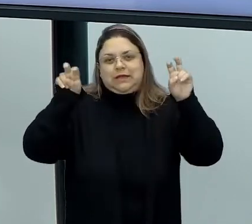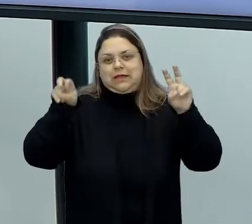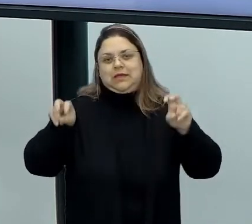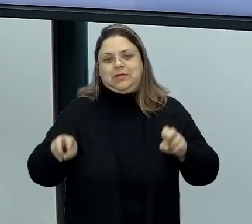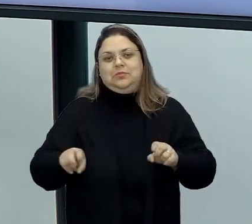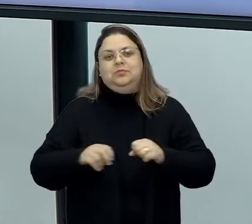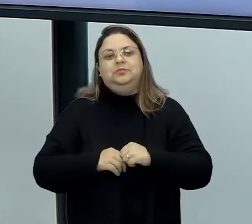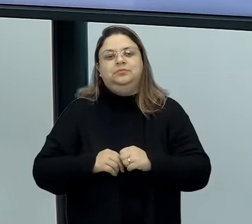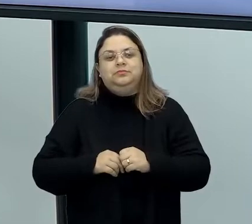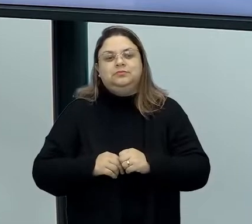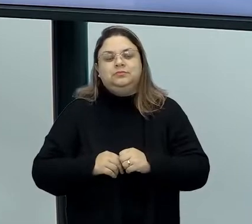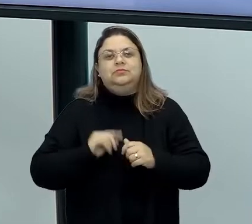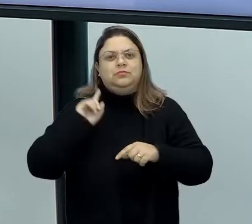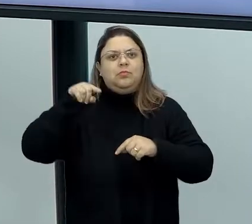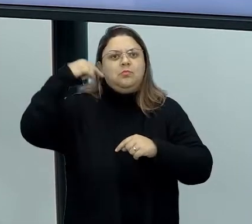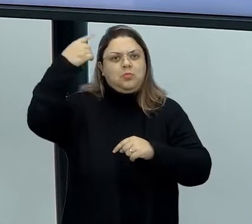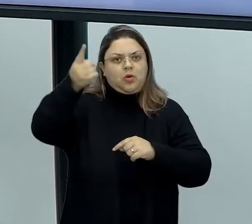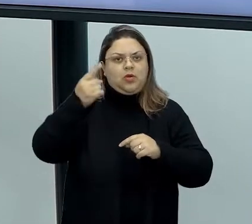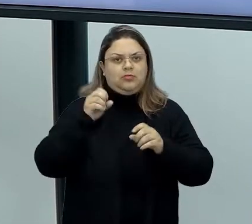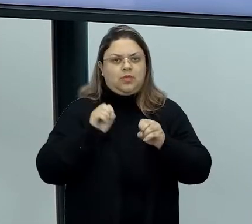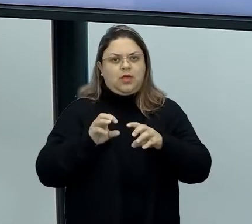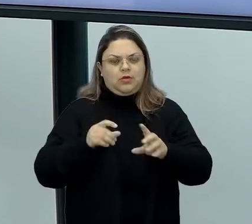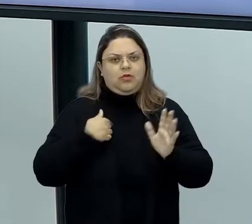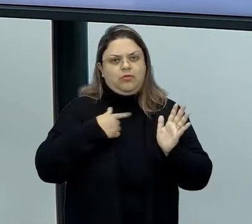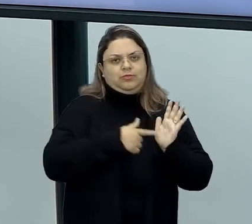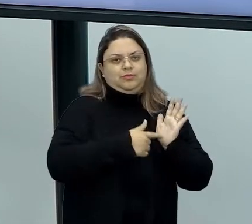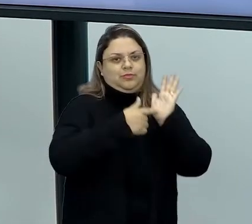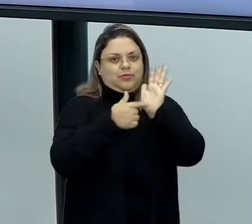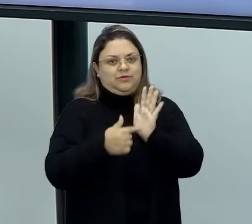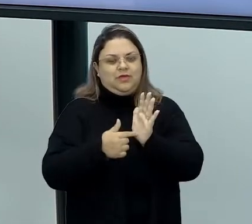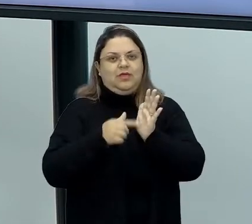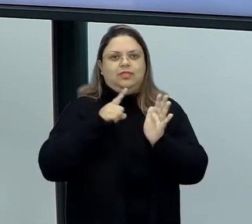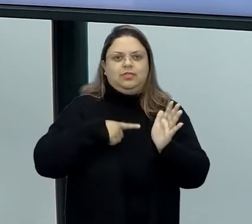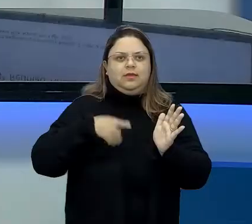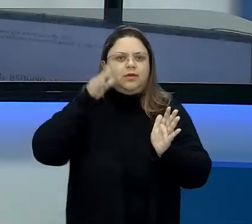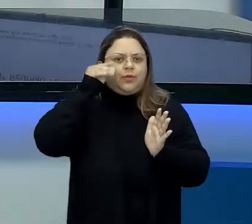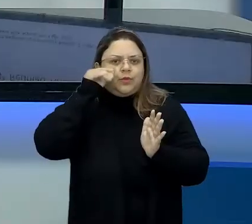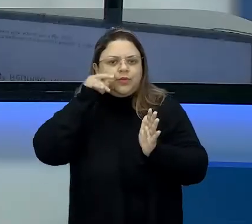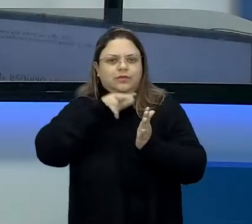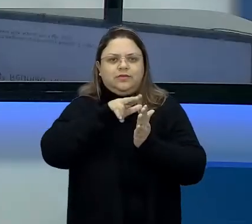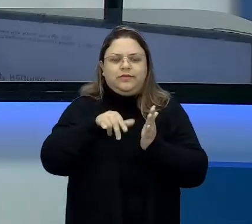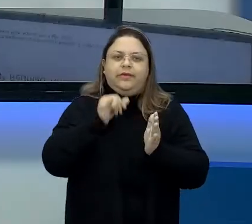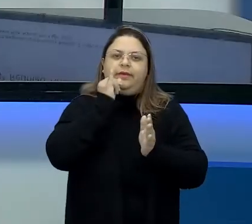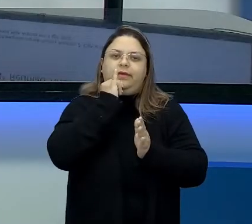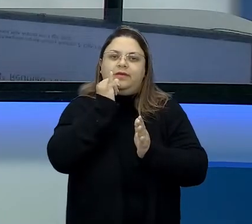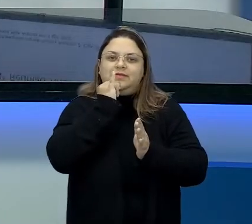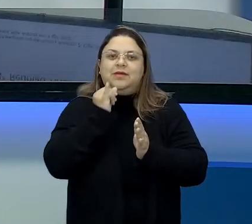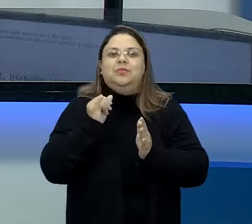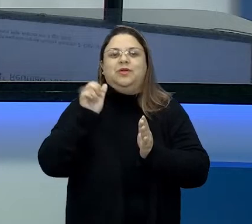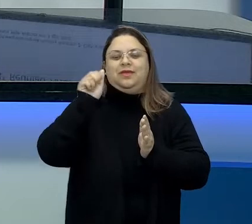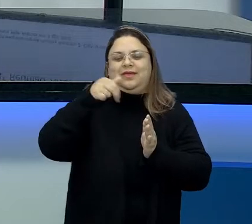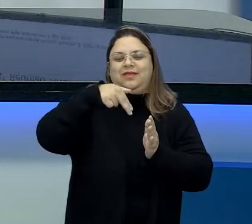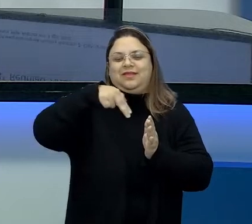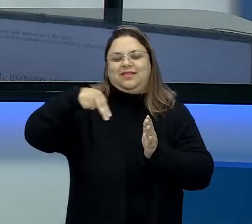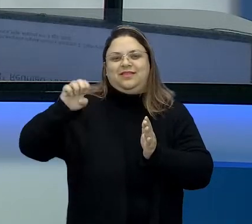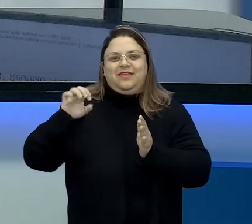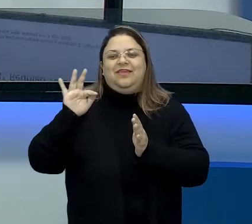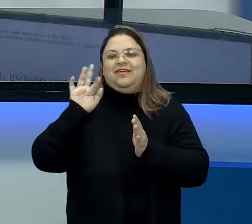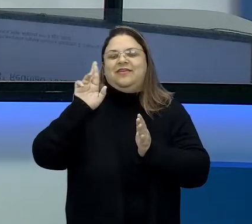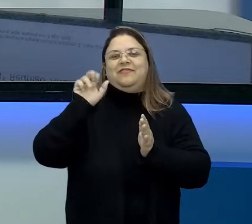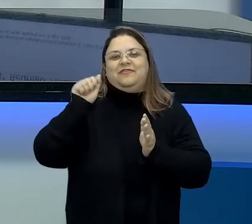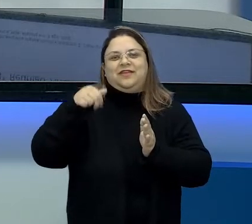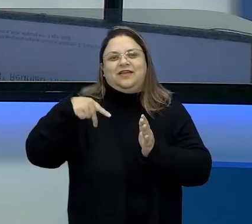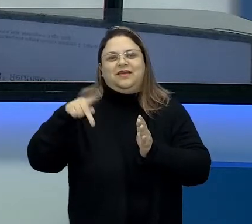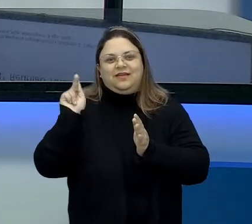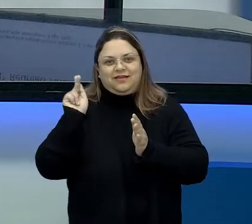aula, eles trazem aí algumas curiosidades sobre o Diário de Anne Frank, entre outras posições que a gente